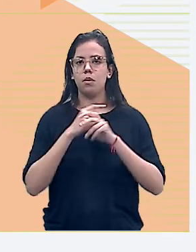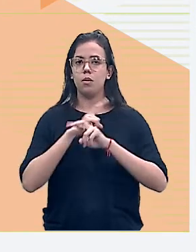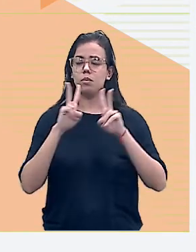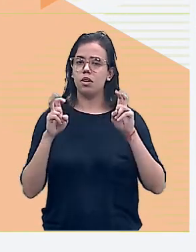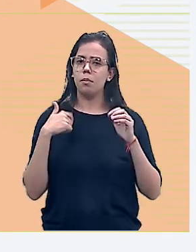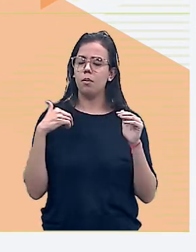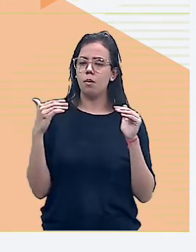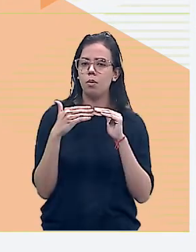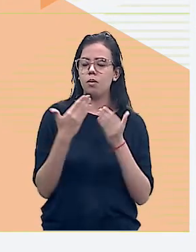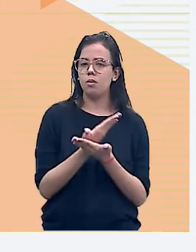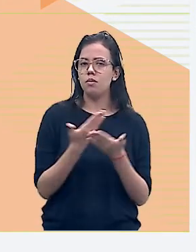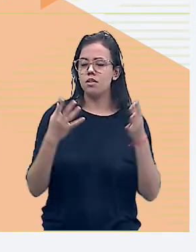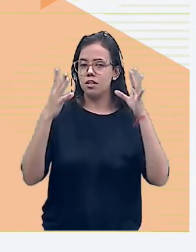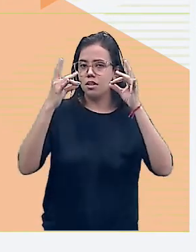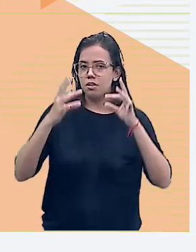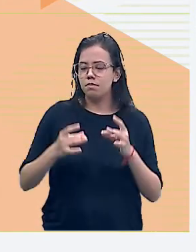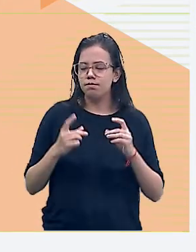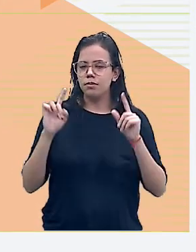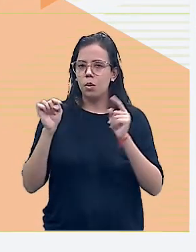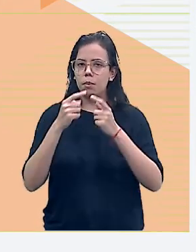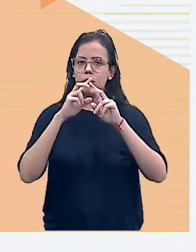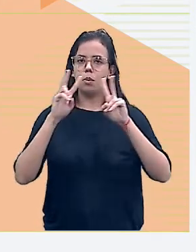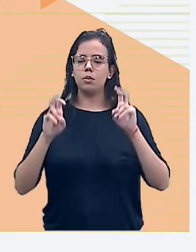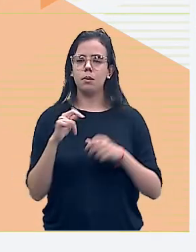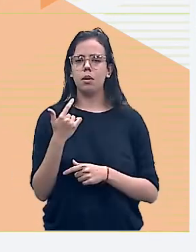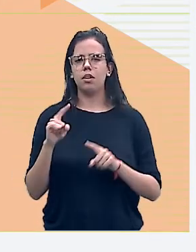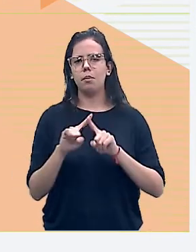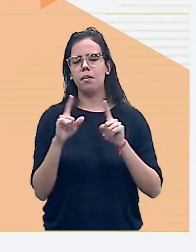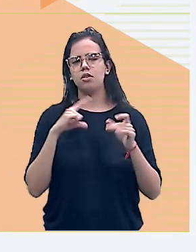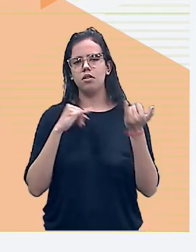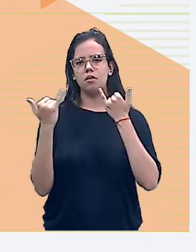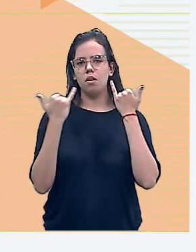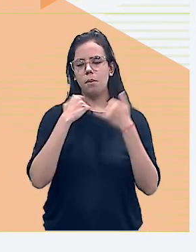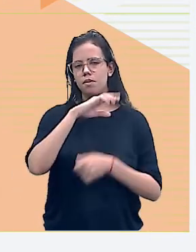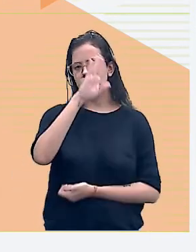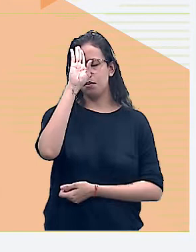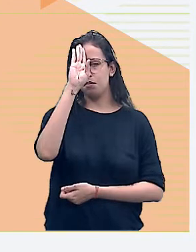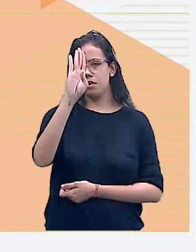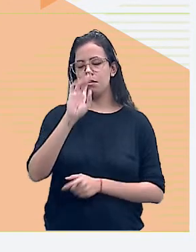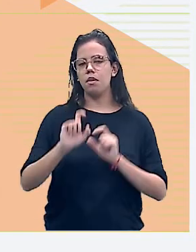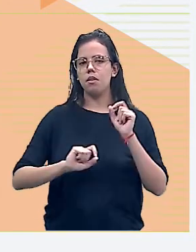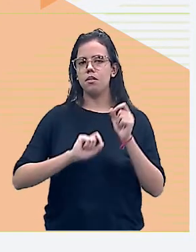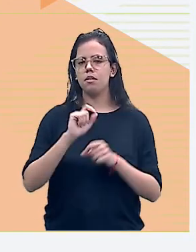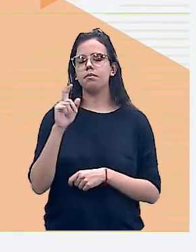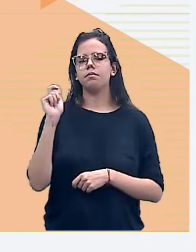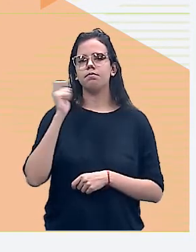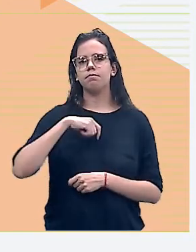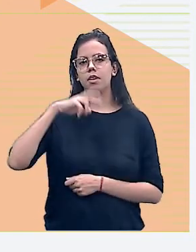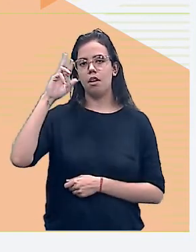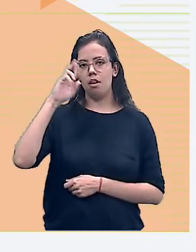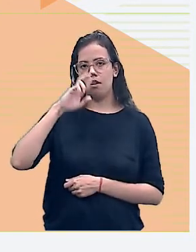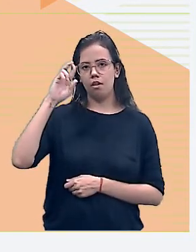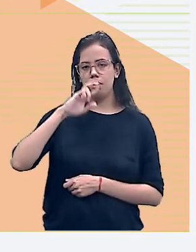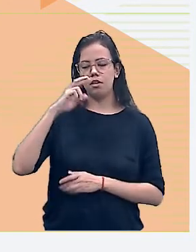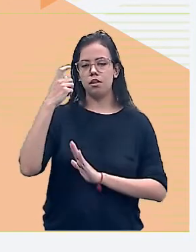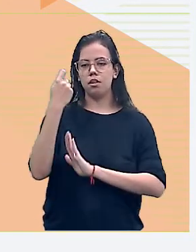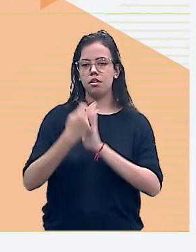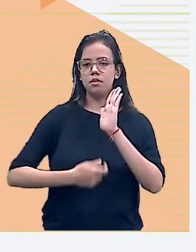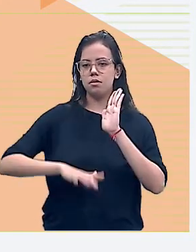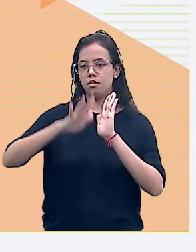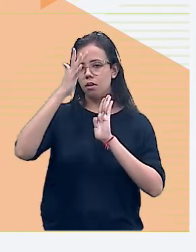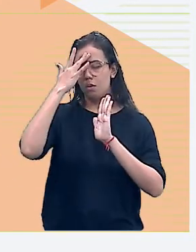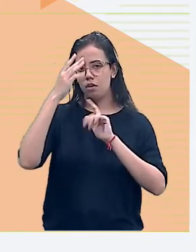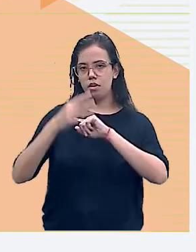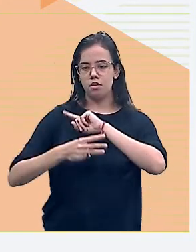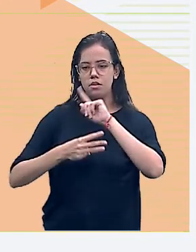até concordo contigo específico para o tema não mas existem os dados que são e vamos dar um hackeada na redação de agora esses